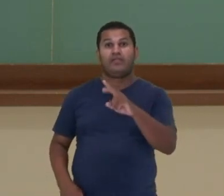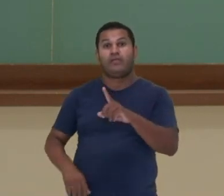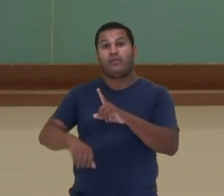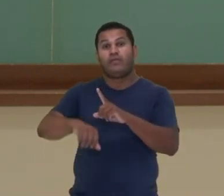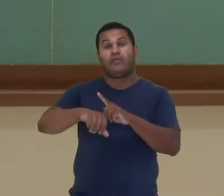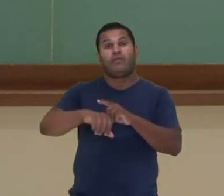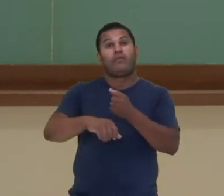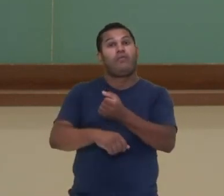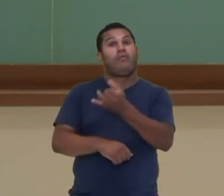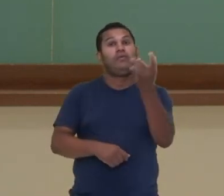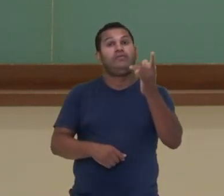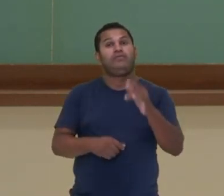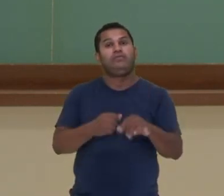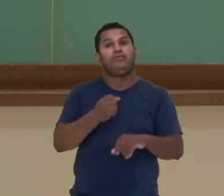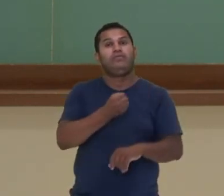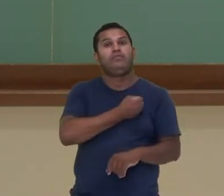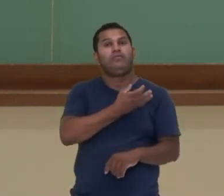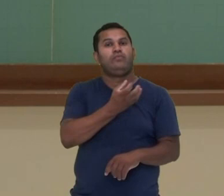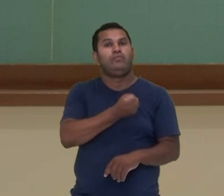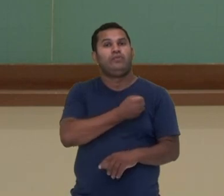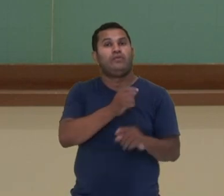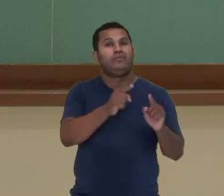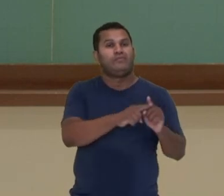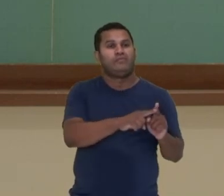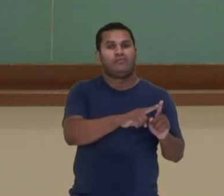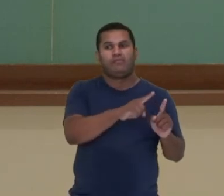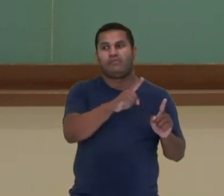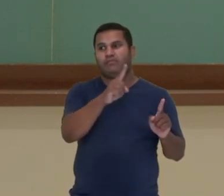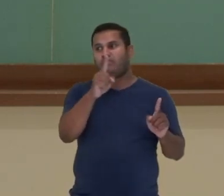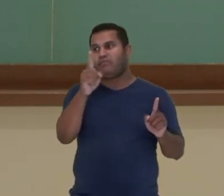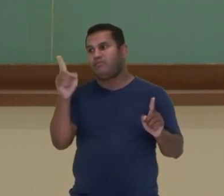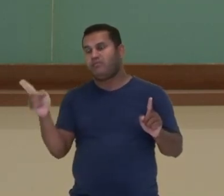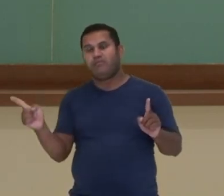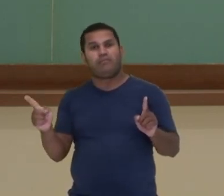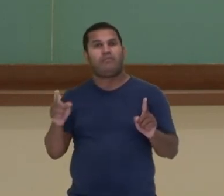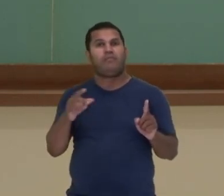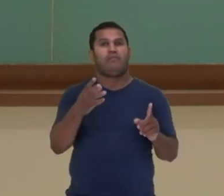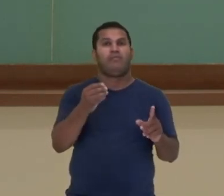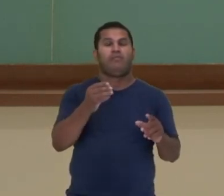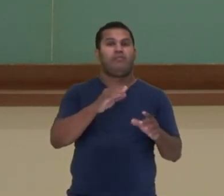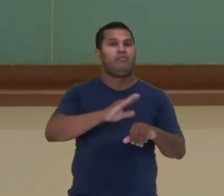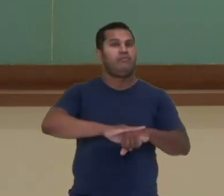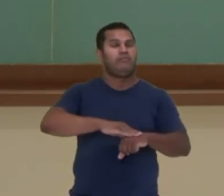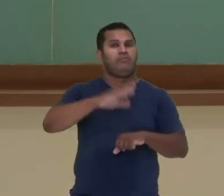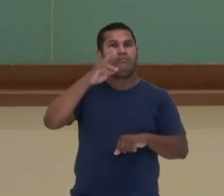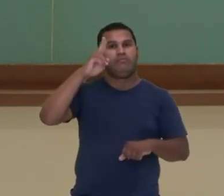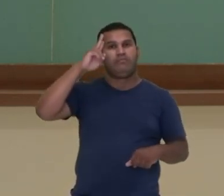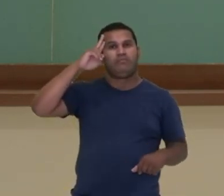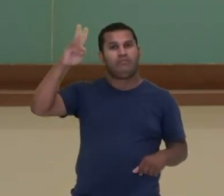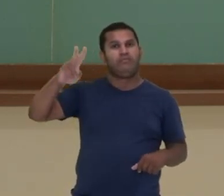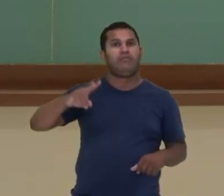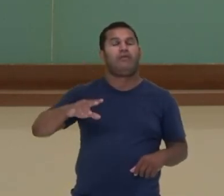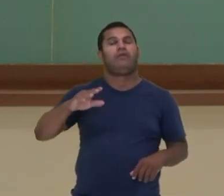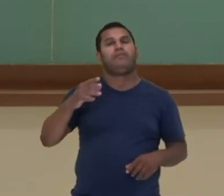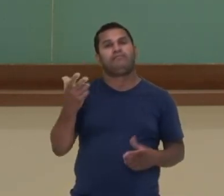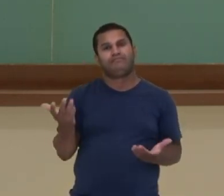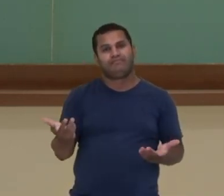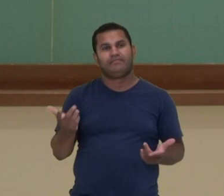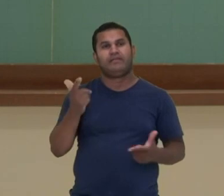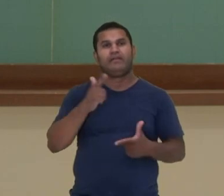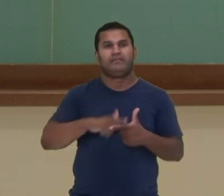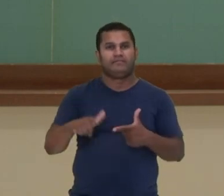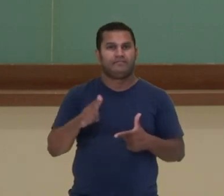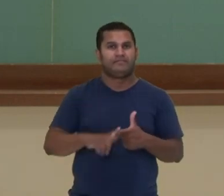vezes mais, né, comparada com a outra. É muita aceleração, né? E é por isso, consequentemente, que o cara acaba sofrendo, muitas